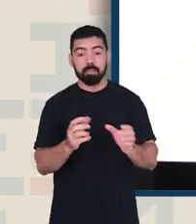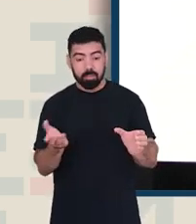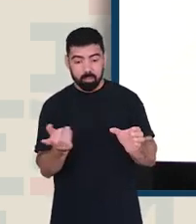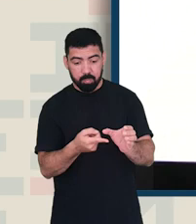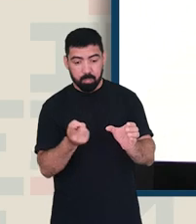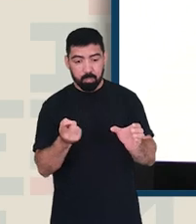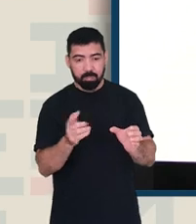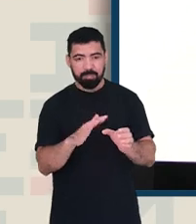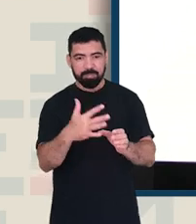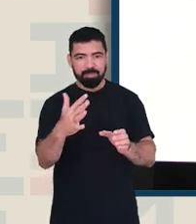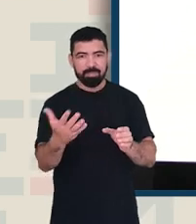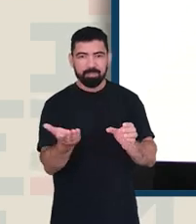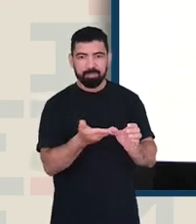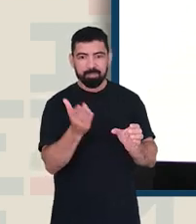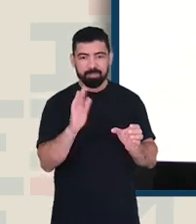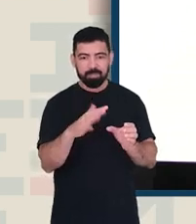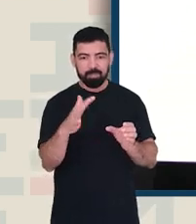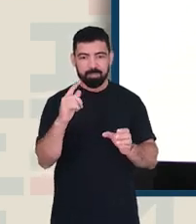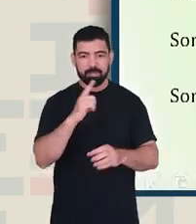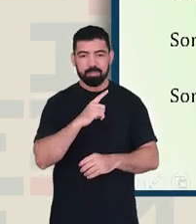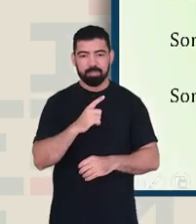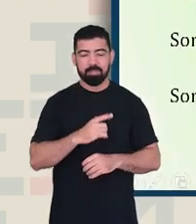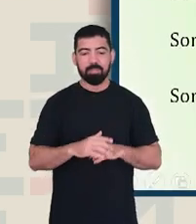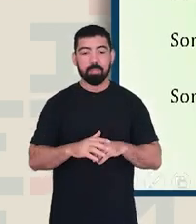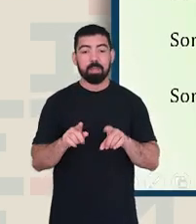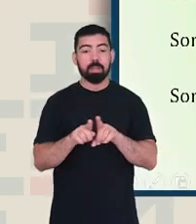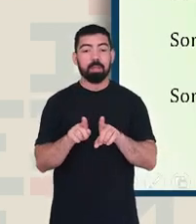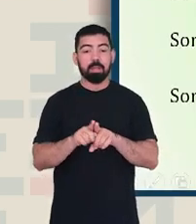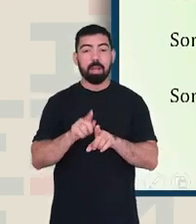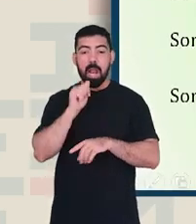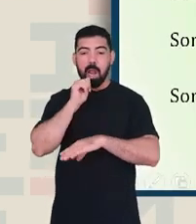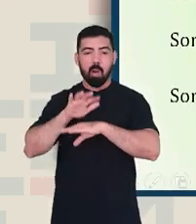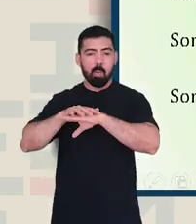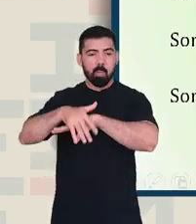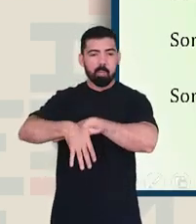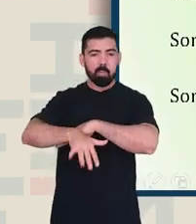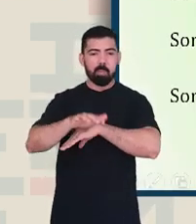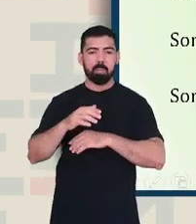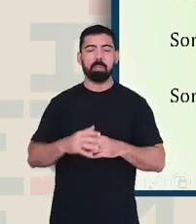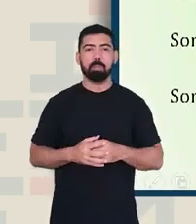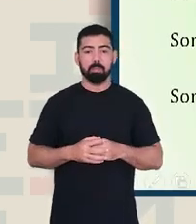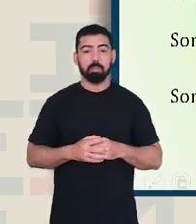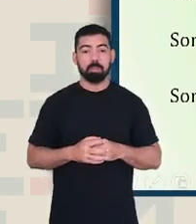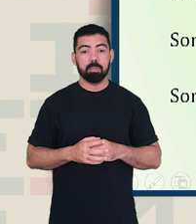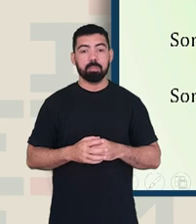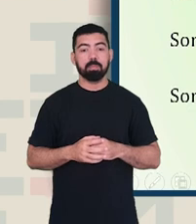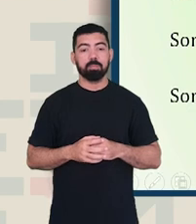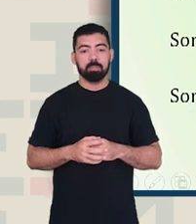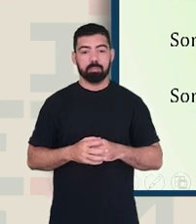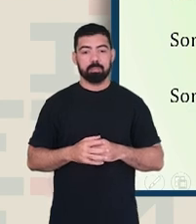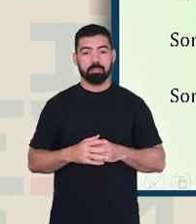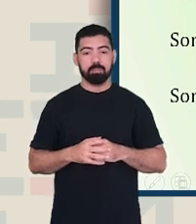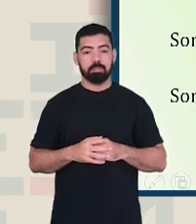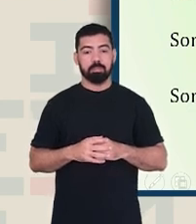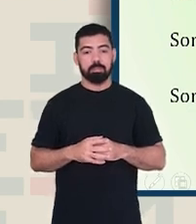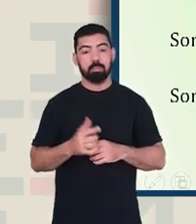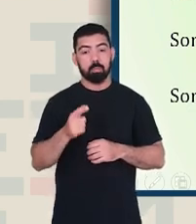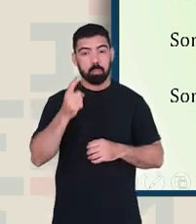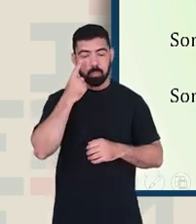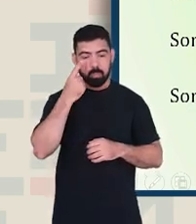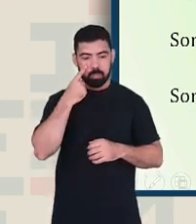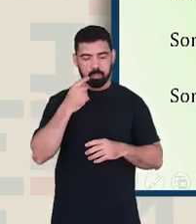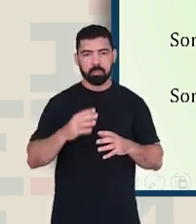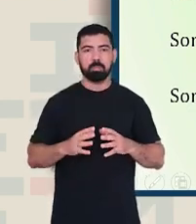espectro do ruído, por por exemplo, ou este